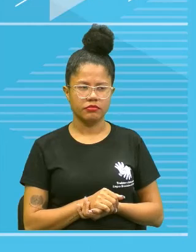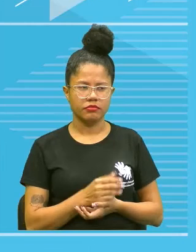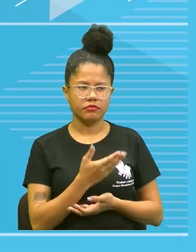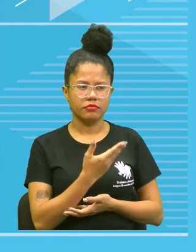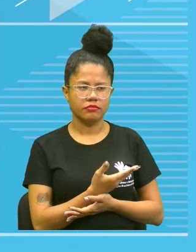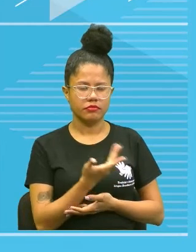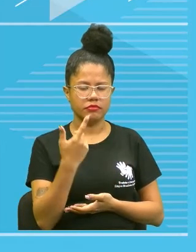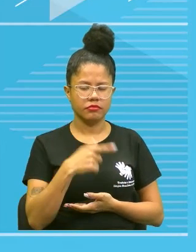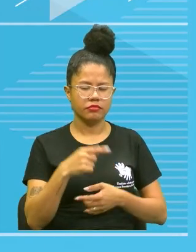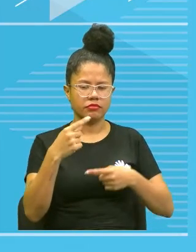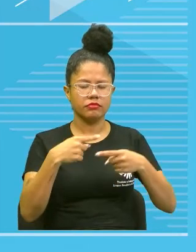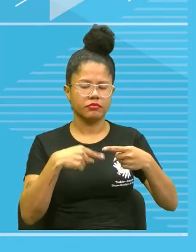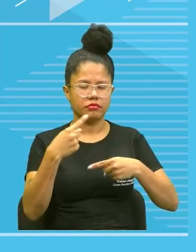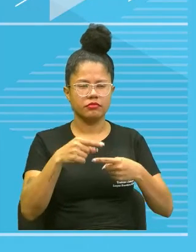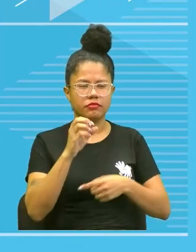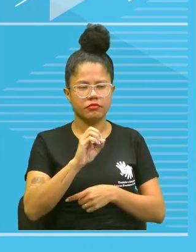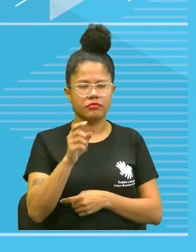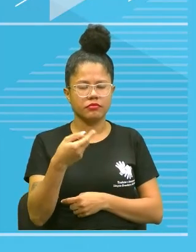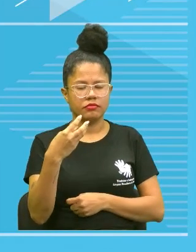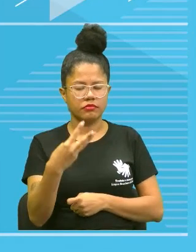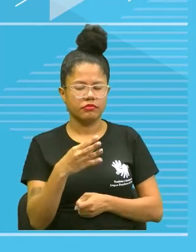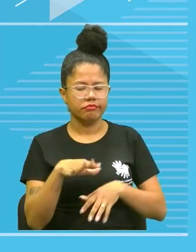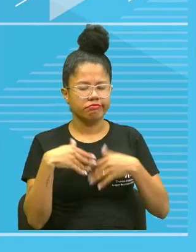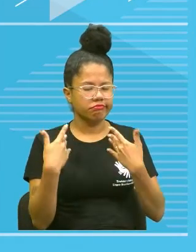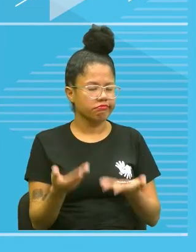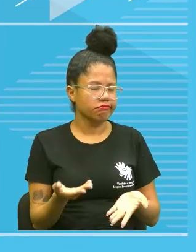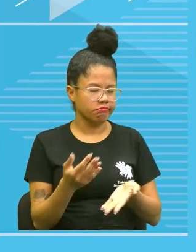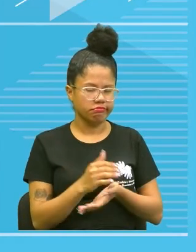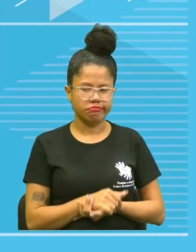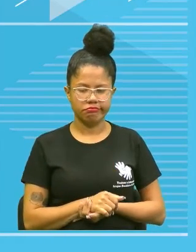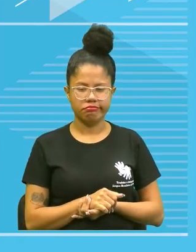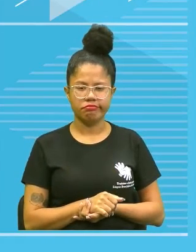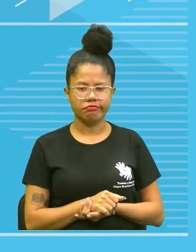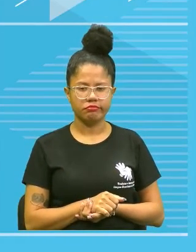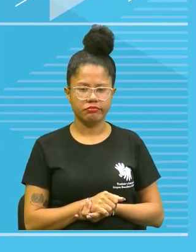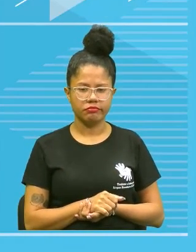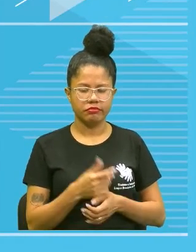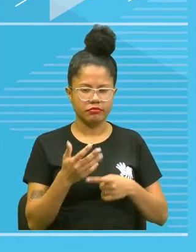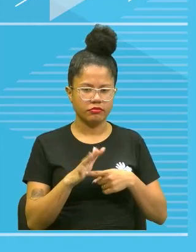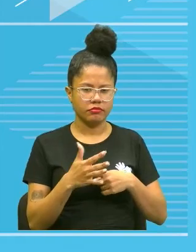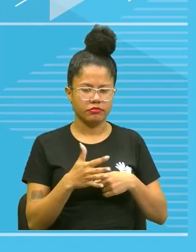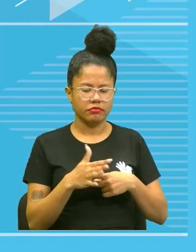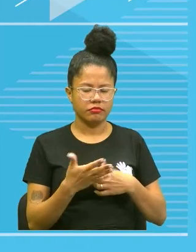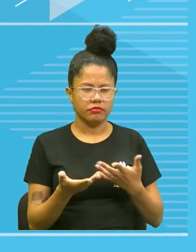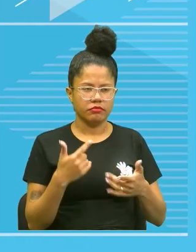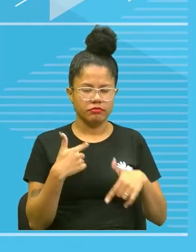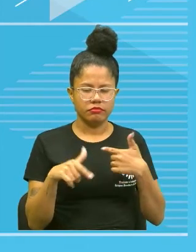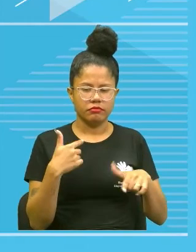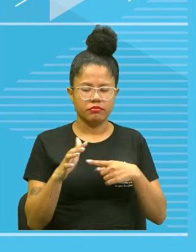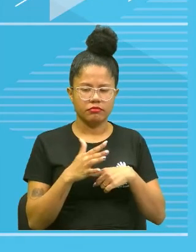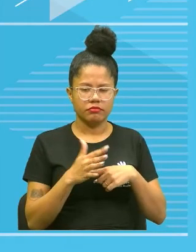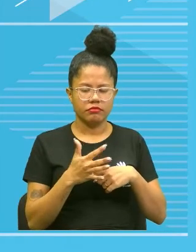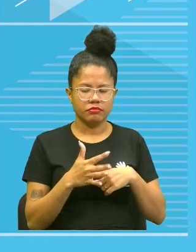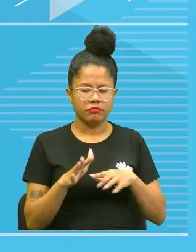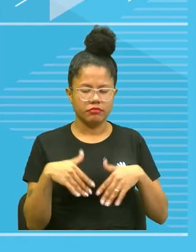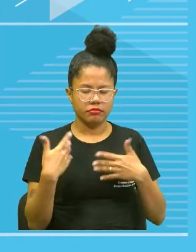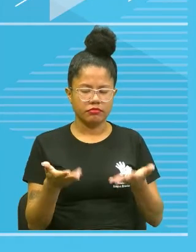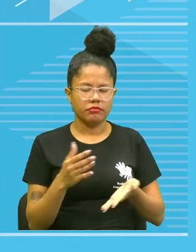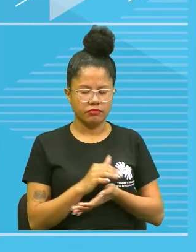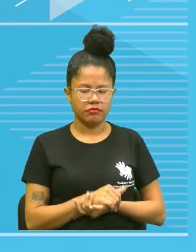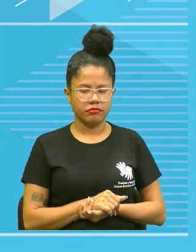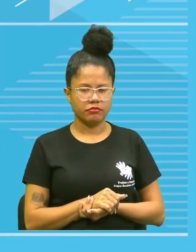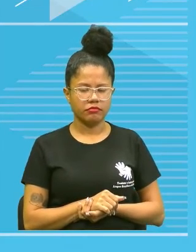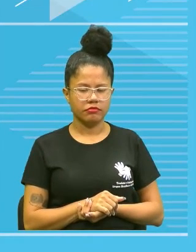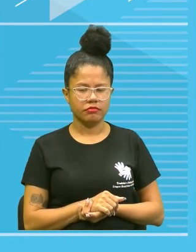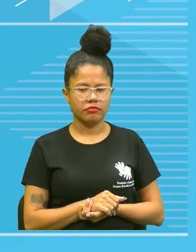deu uma razão aí de 0,3. Qual o rendimento da minha máquina? Bom, o rendimento da minha máquina é igual a 1 menos